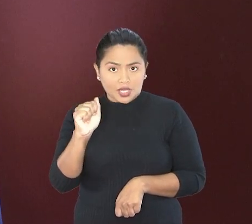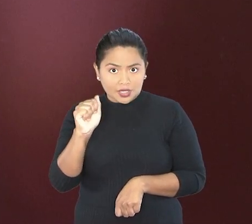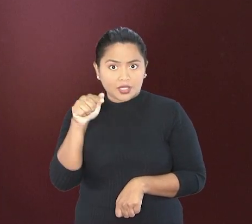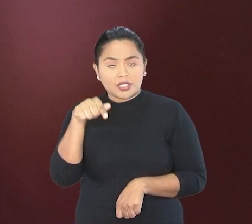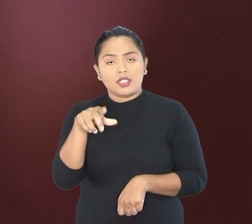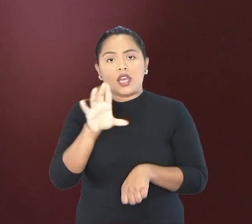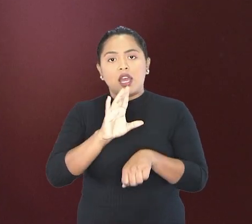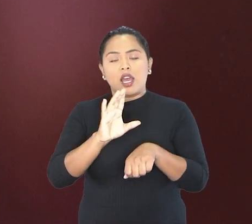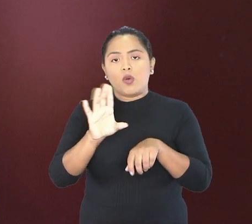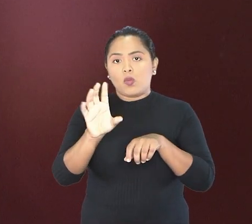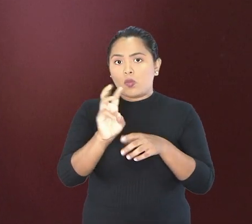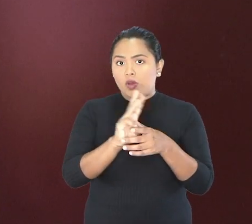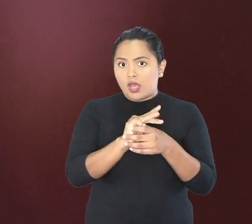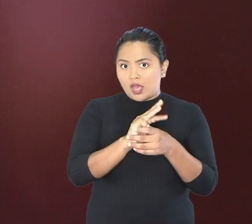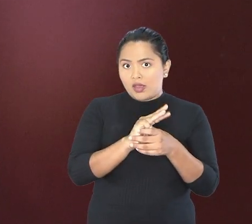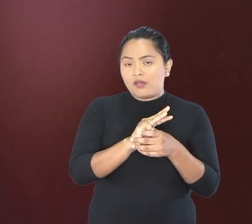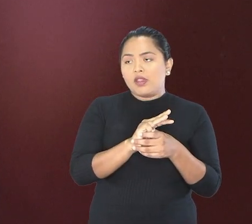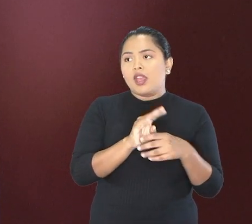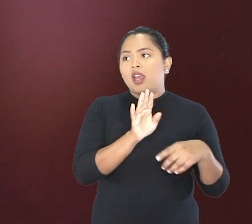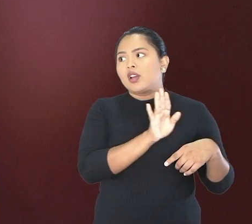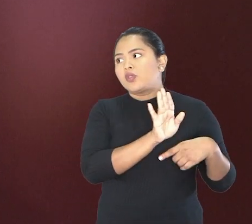cooperação técnica, oferece assistência